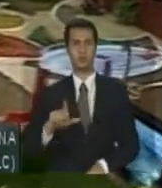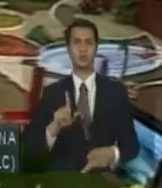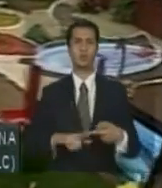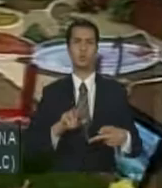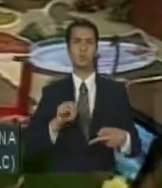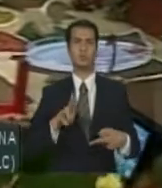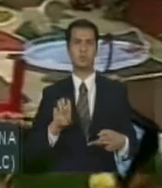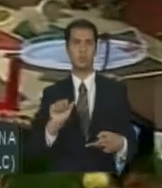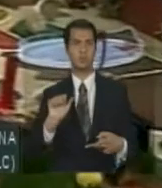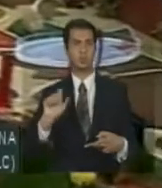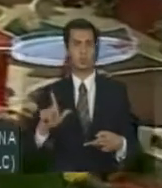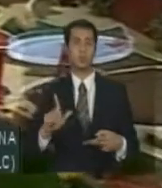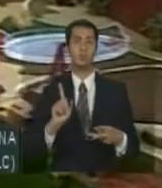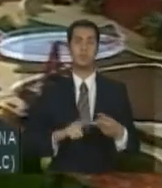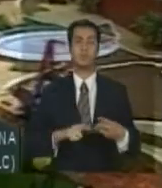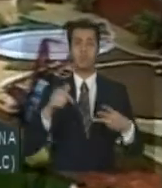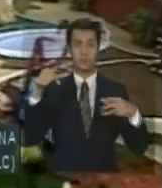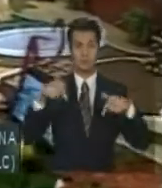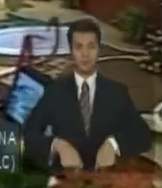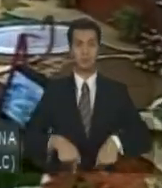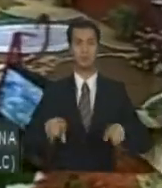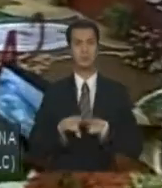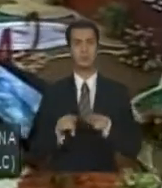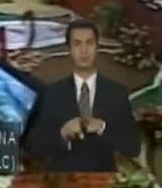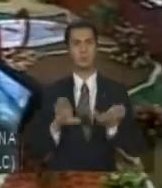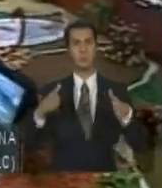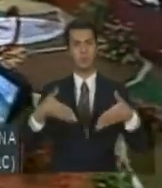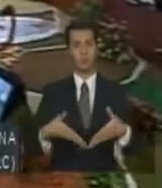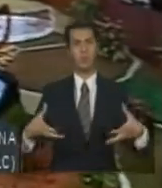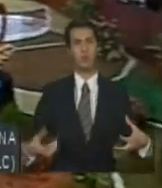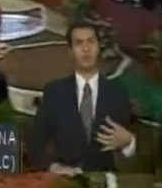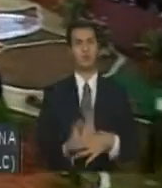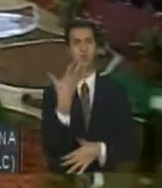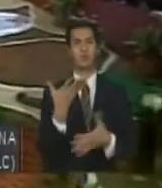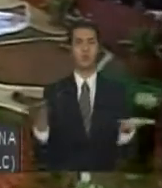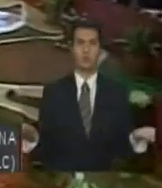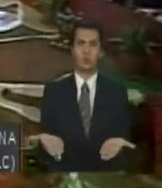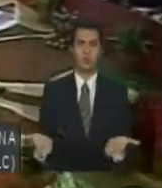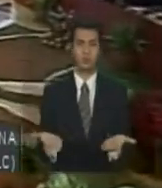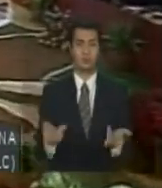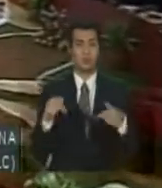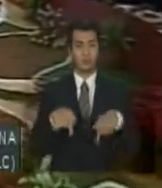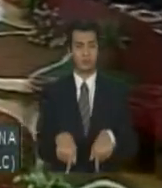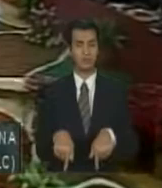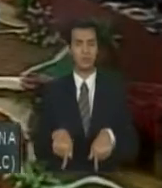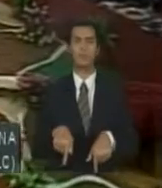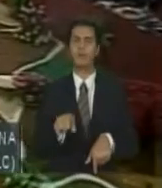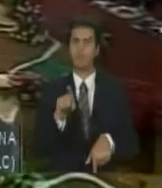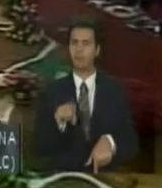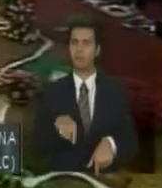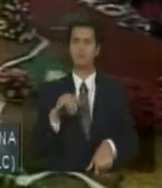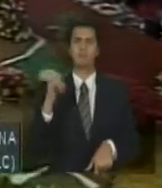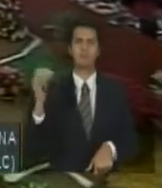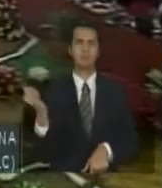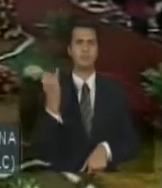aqui, nesse fórum que nós consideramos uma das